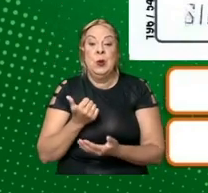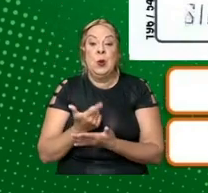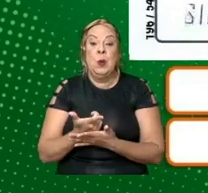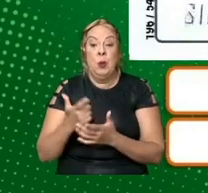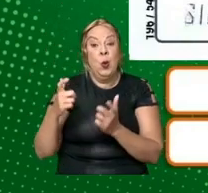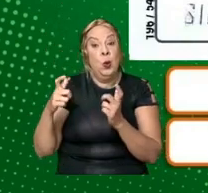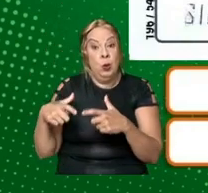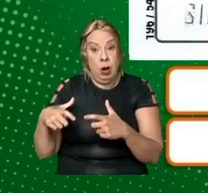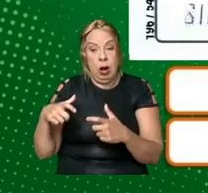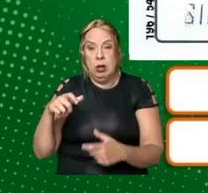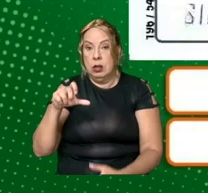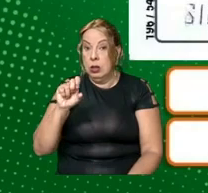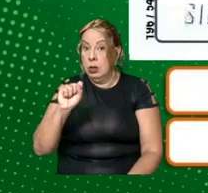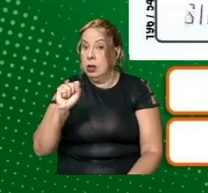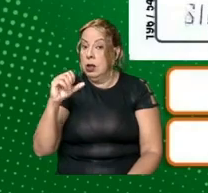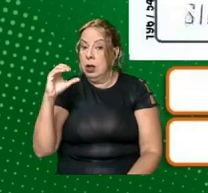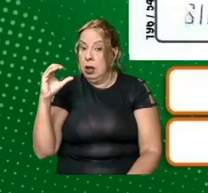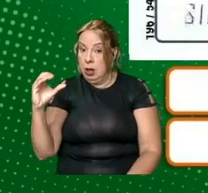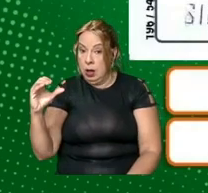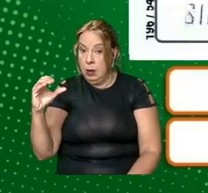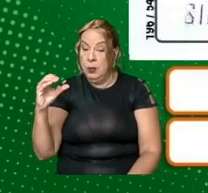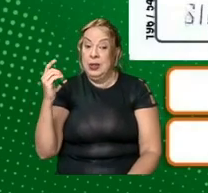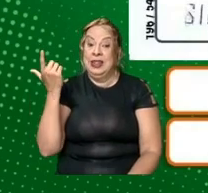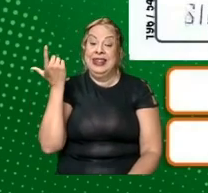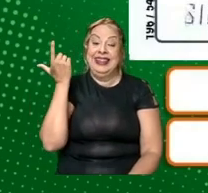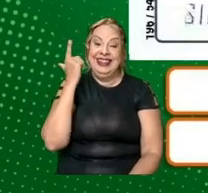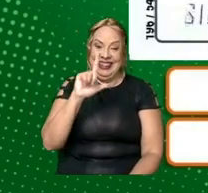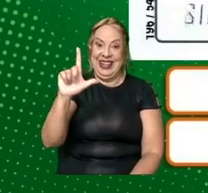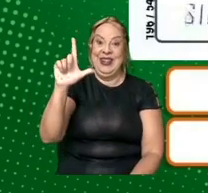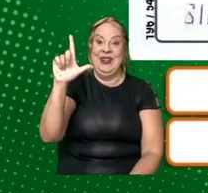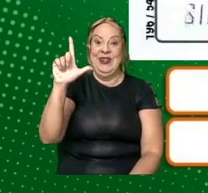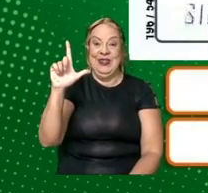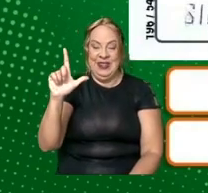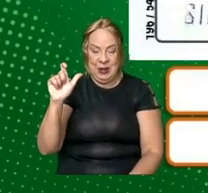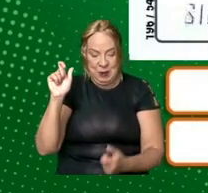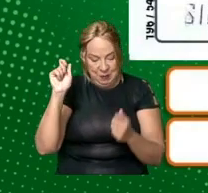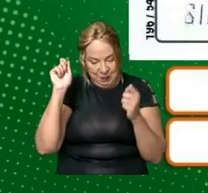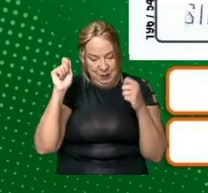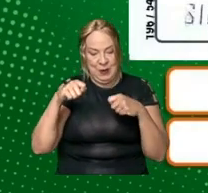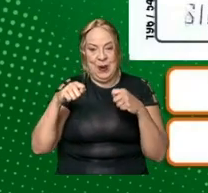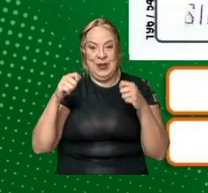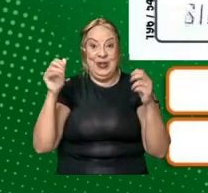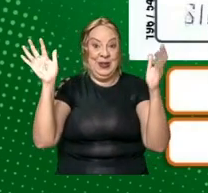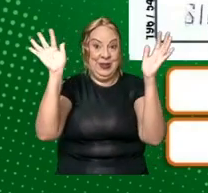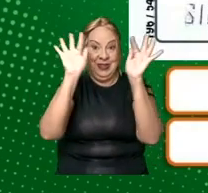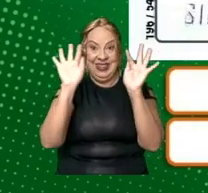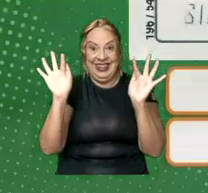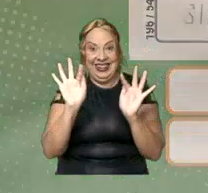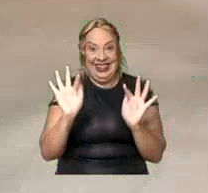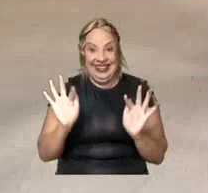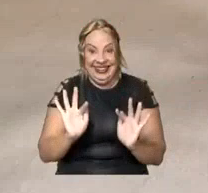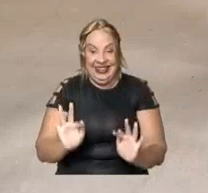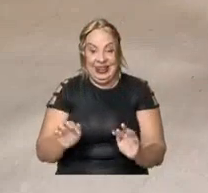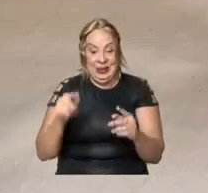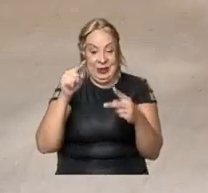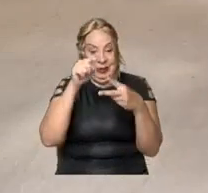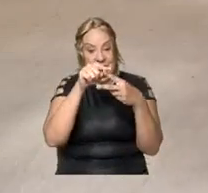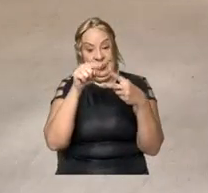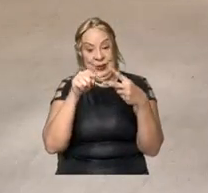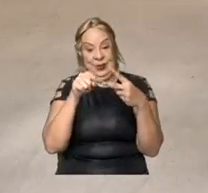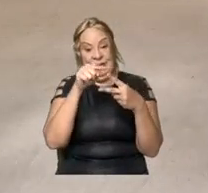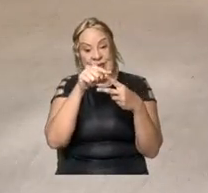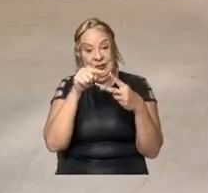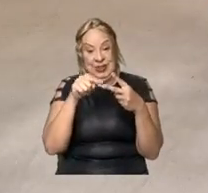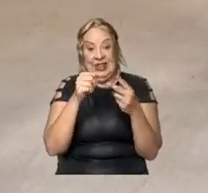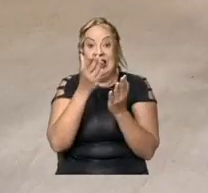Siqueira Campos, faturou esse prêmio, pode comemorar. O Lucas Felipe aí, né, vai dividir essa